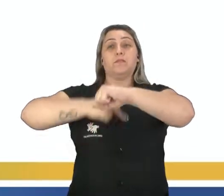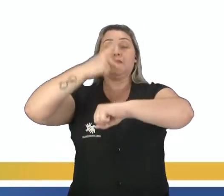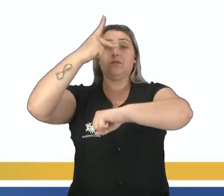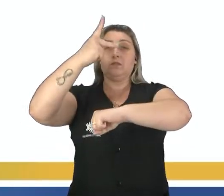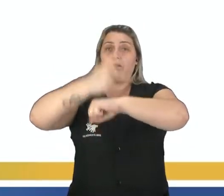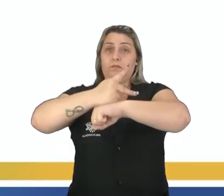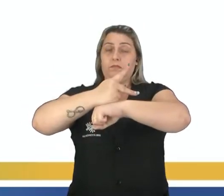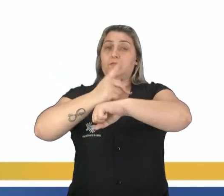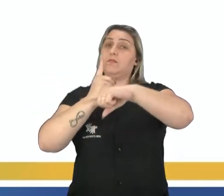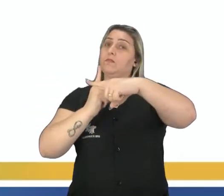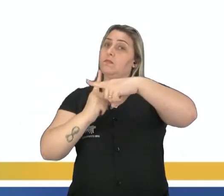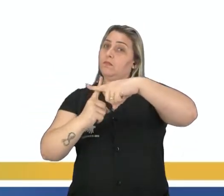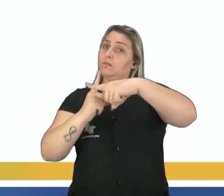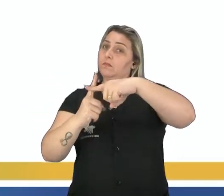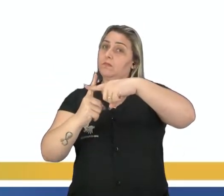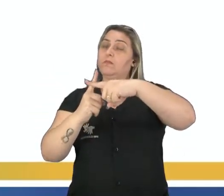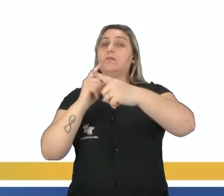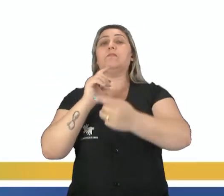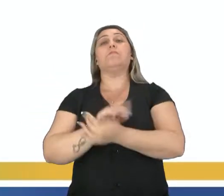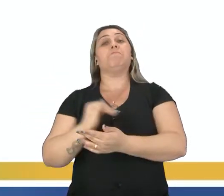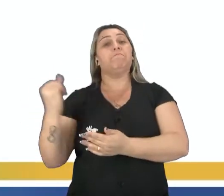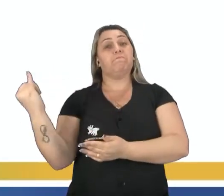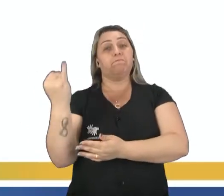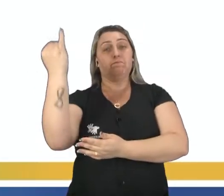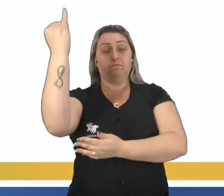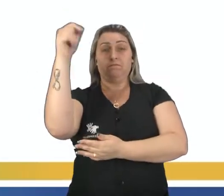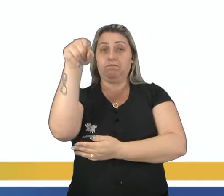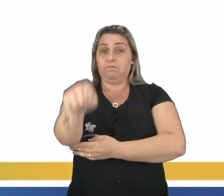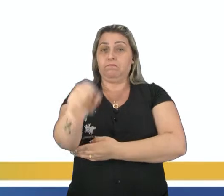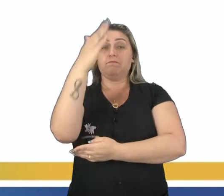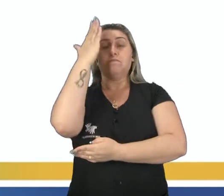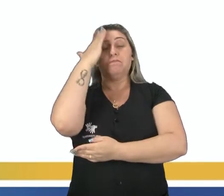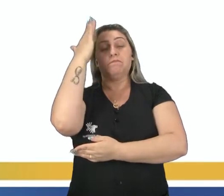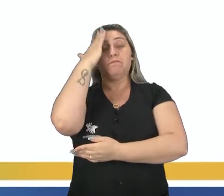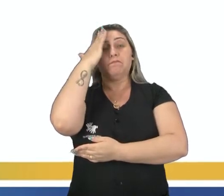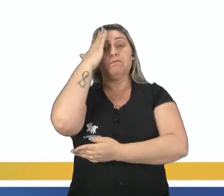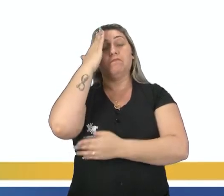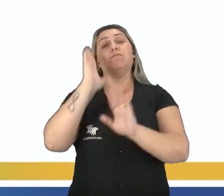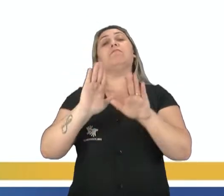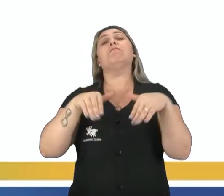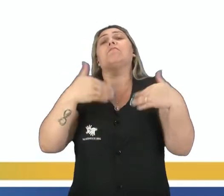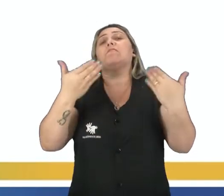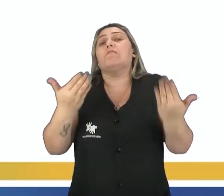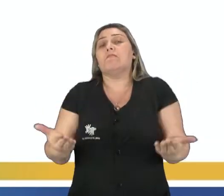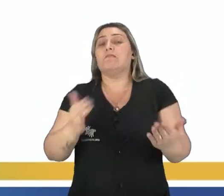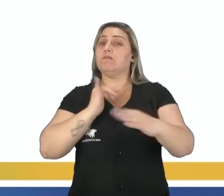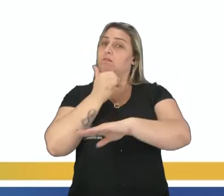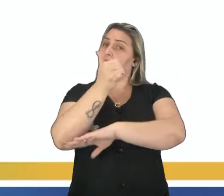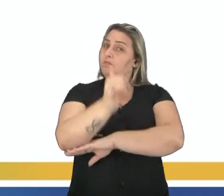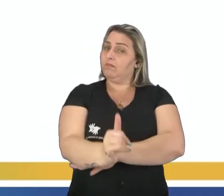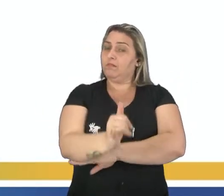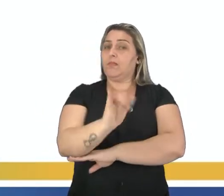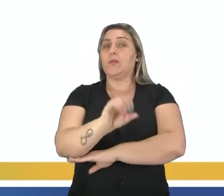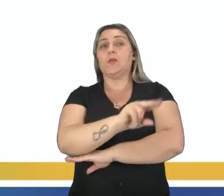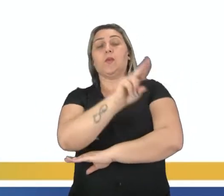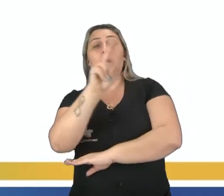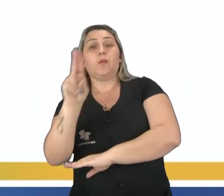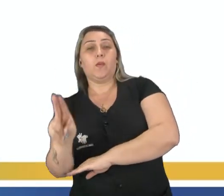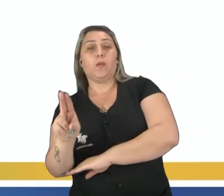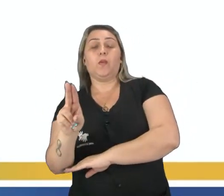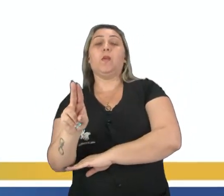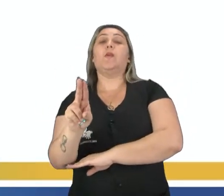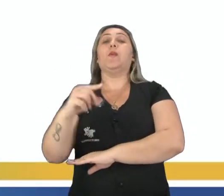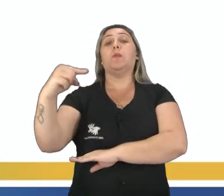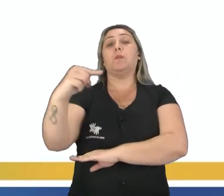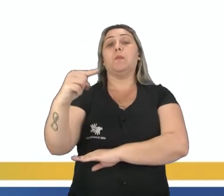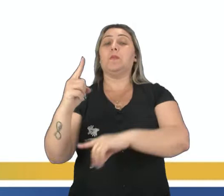é o sinal positivo. Então, isso é muito importante para você entender que tipo de eletrização ou qual a carga